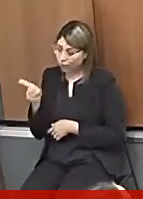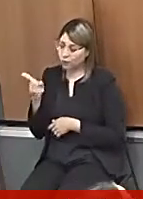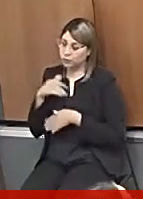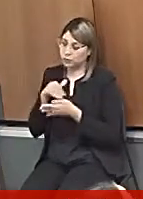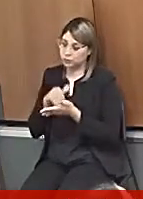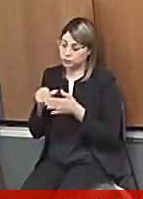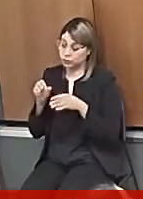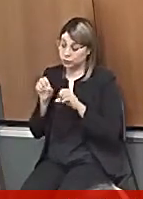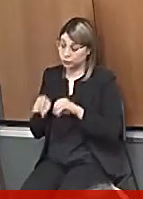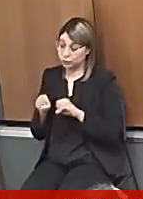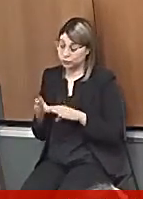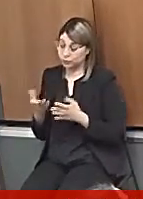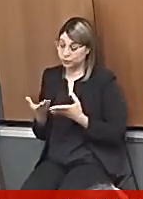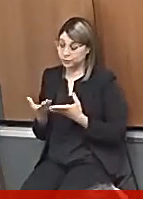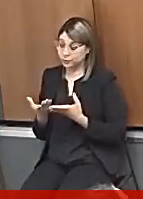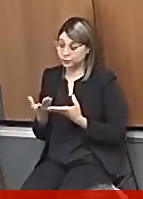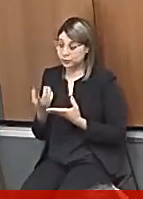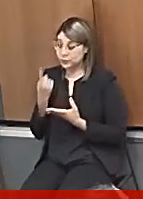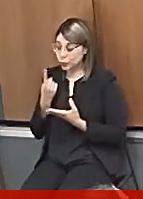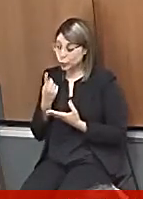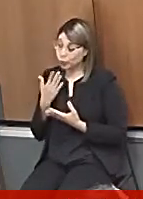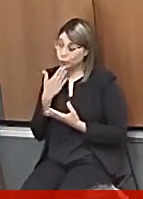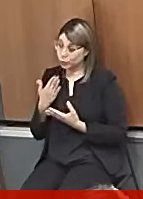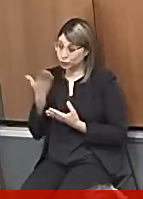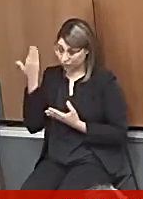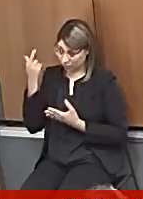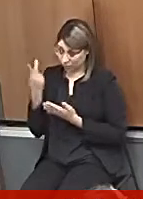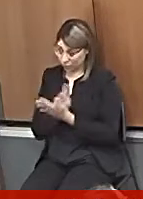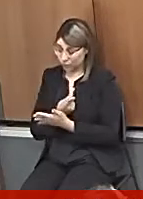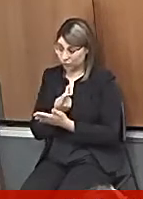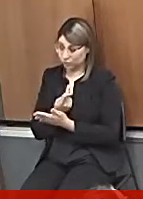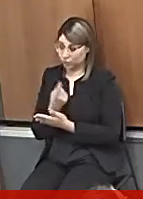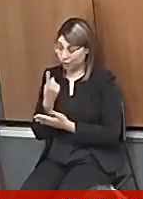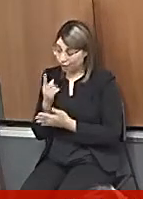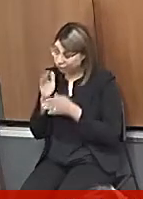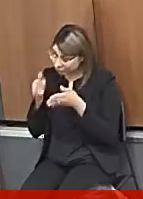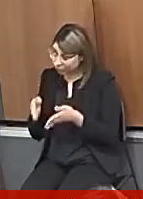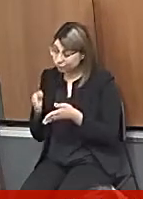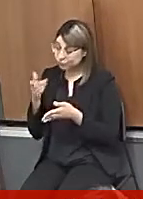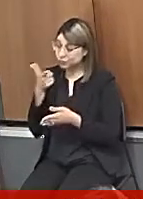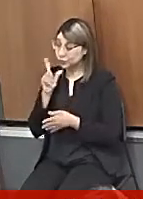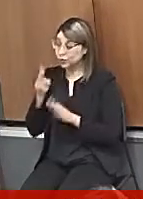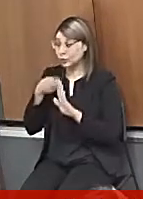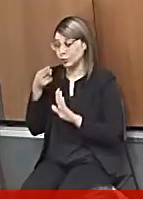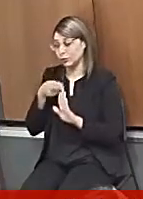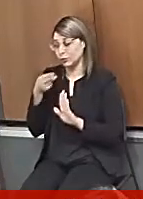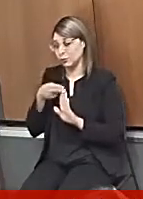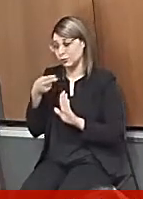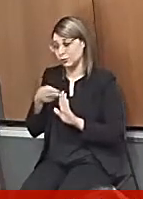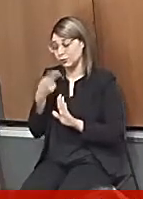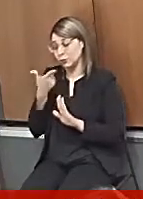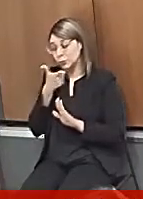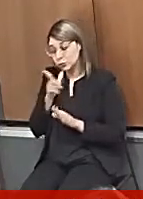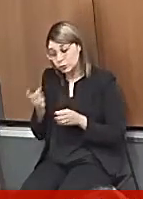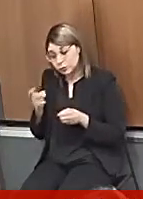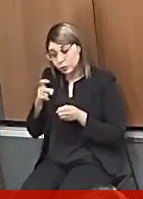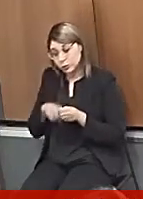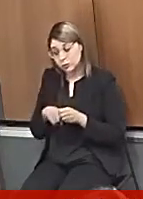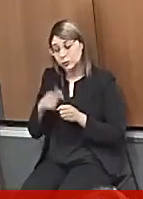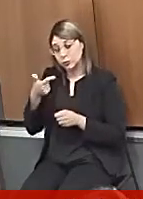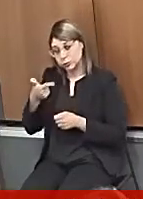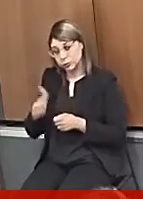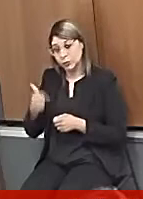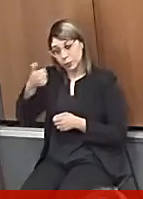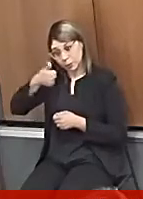e uma dos nossos pedidos era essa questão da resolução para que volte em primeiro